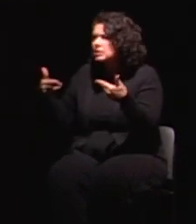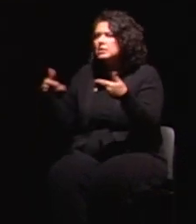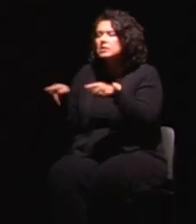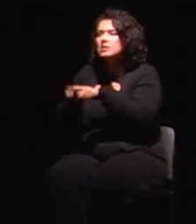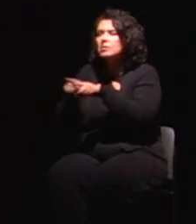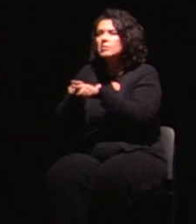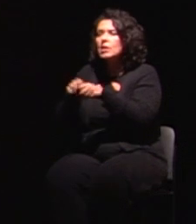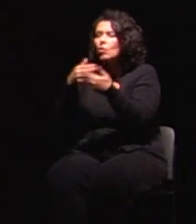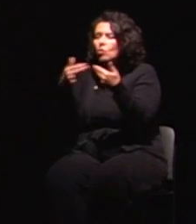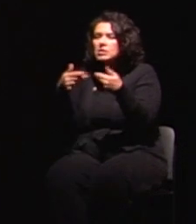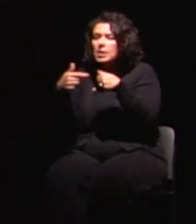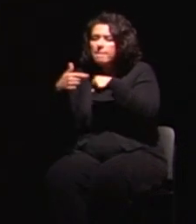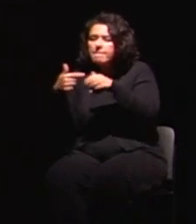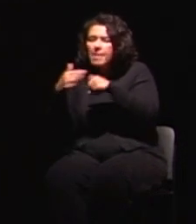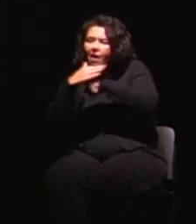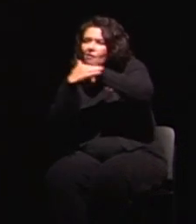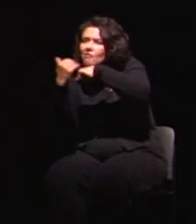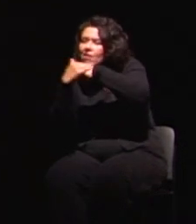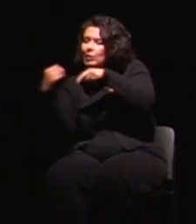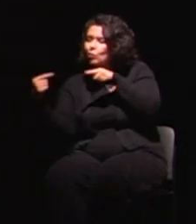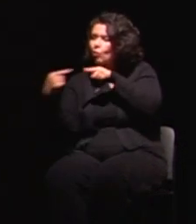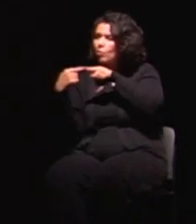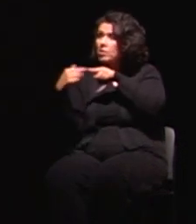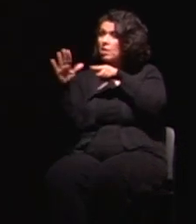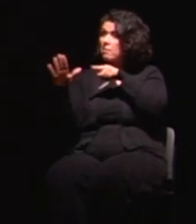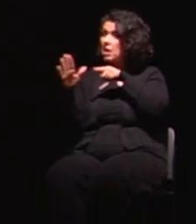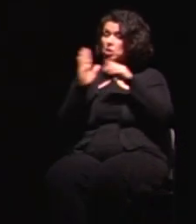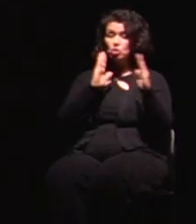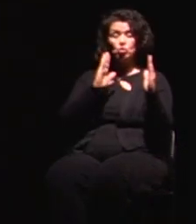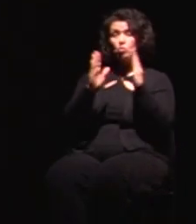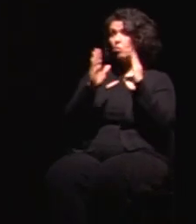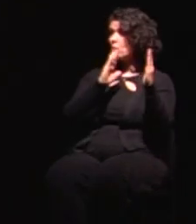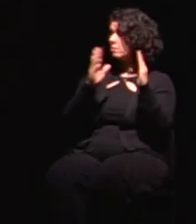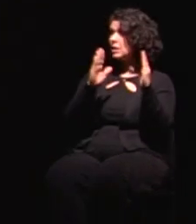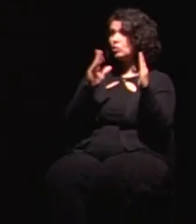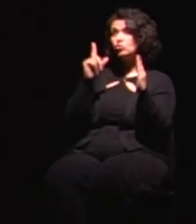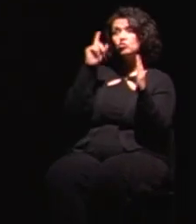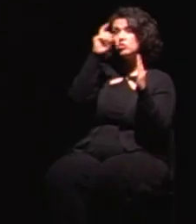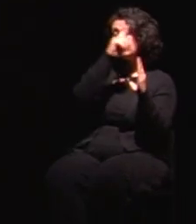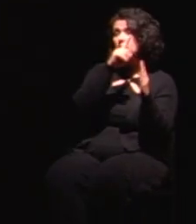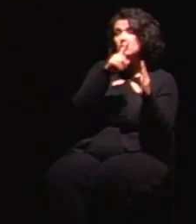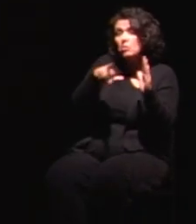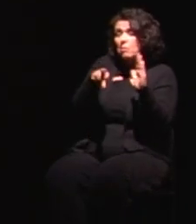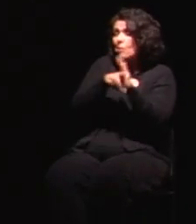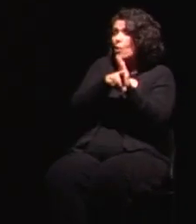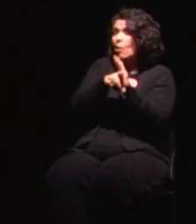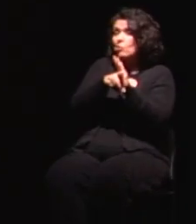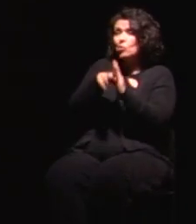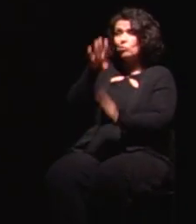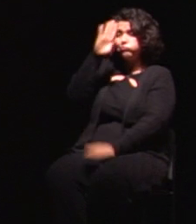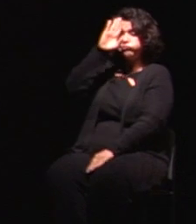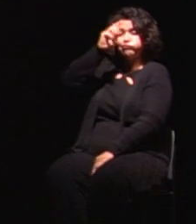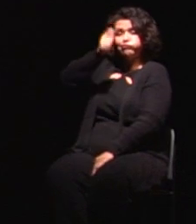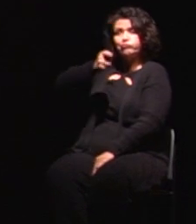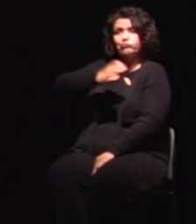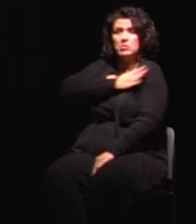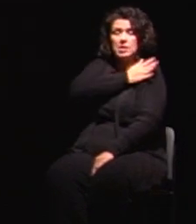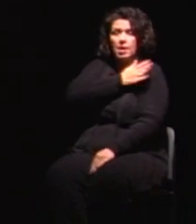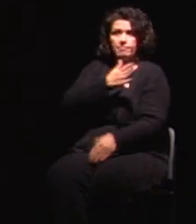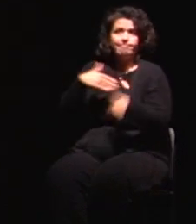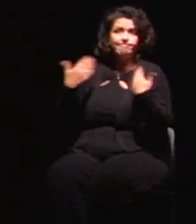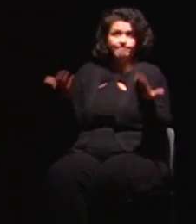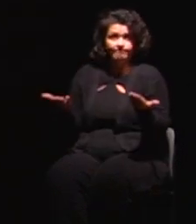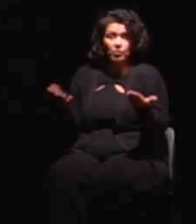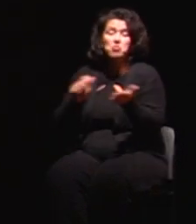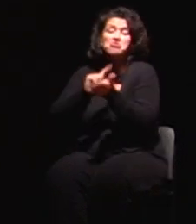o afeto, e no momento que era o momento mais duro da ditadura militar. Né. Então, muitas vezes